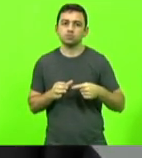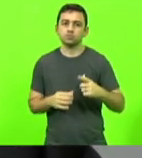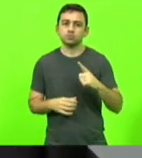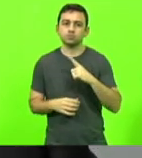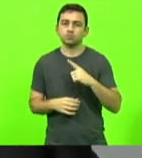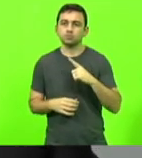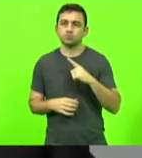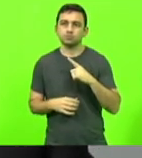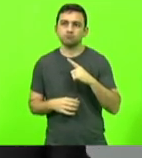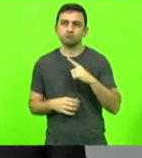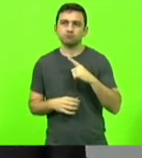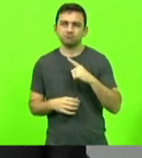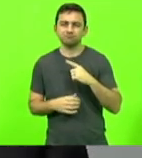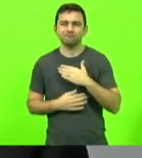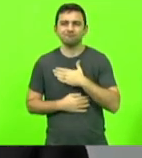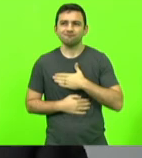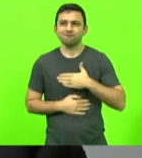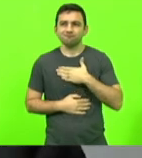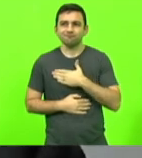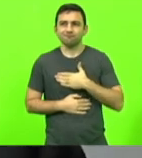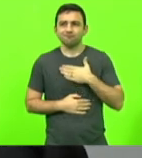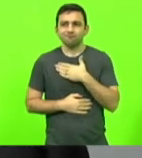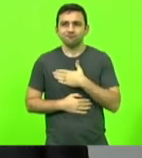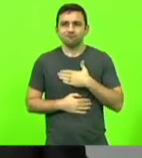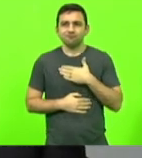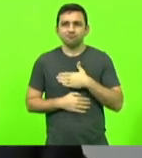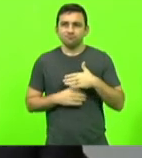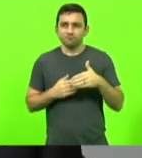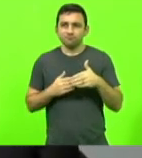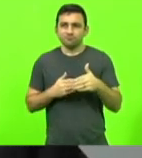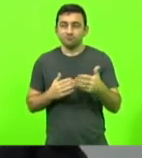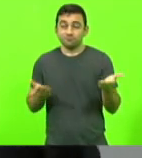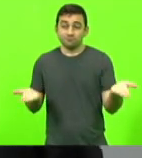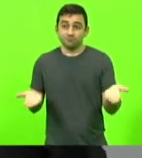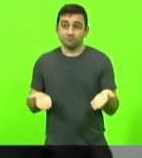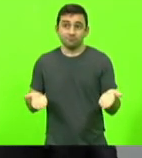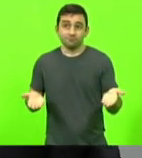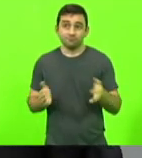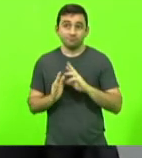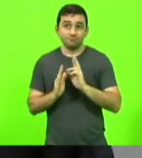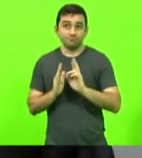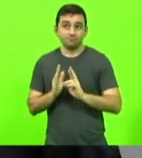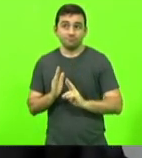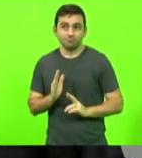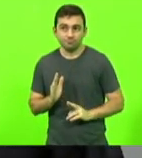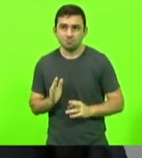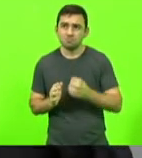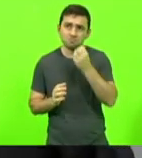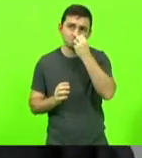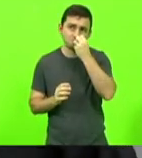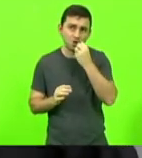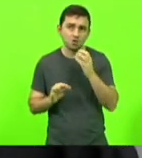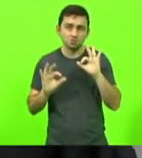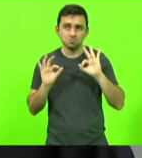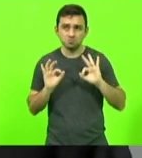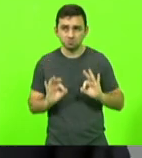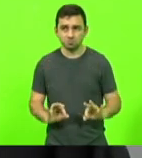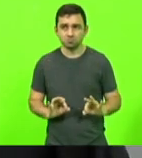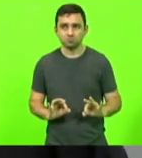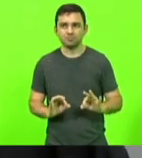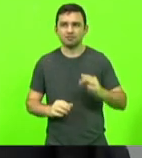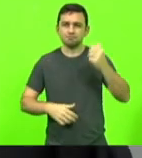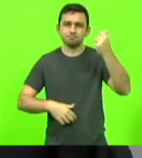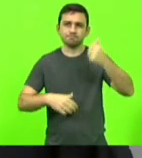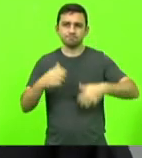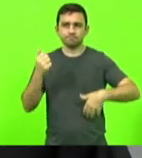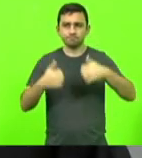tão gratificante. A gente está aqui agora nesse momento e ver um relatório tão bem feito, né, e com a explanação também